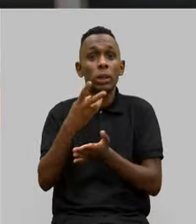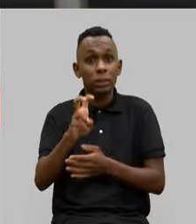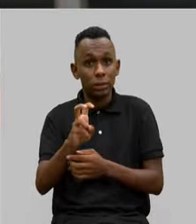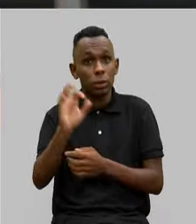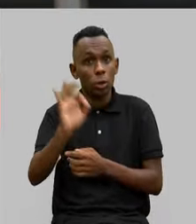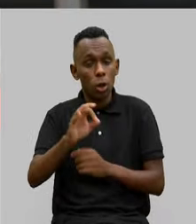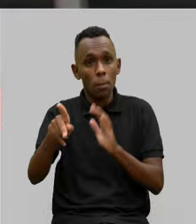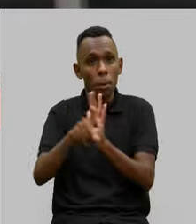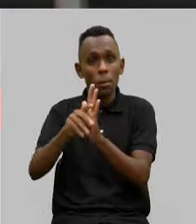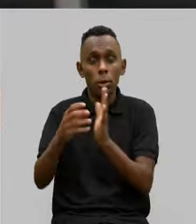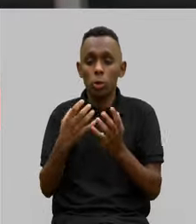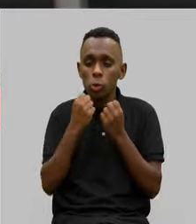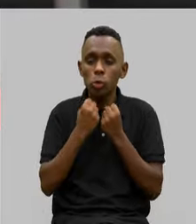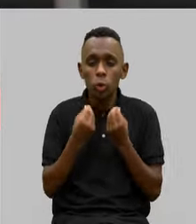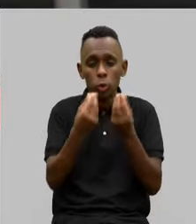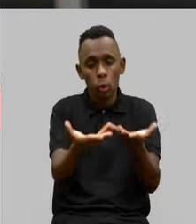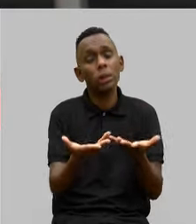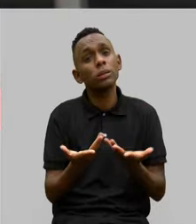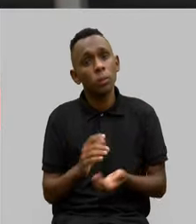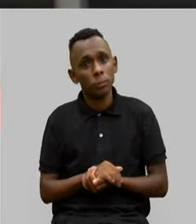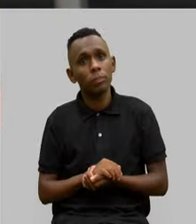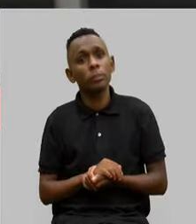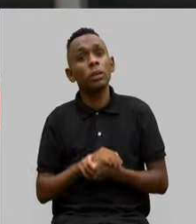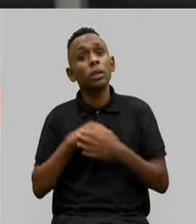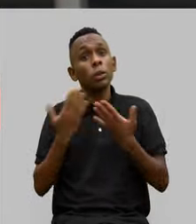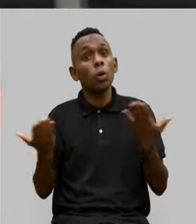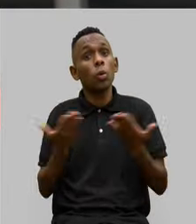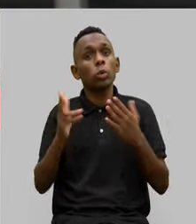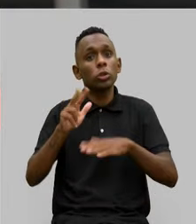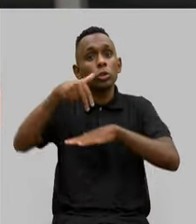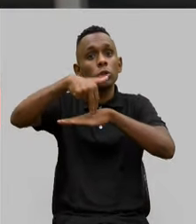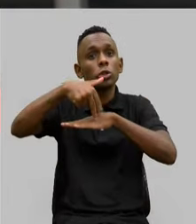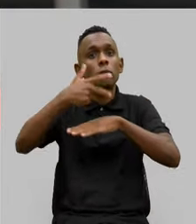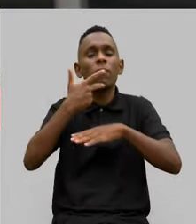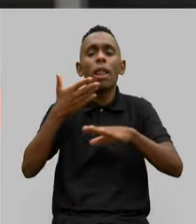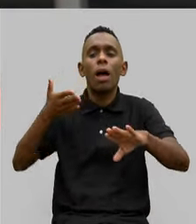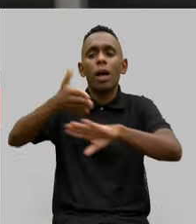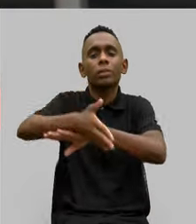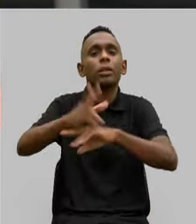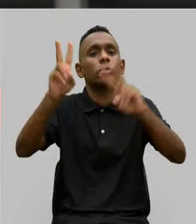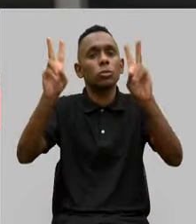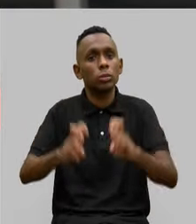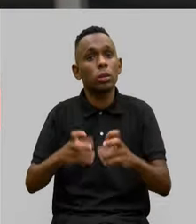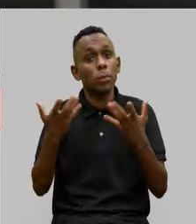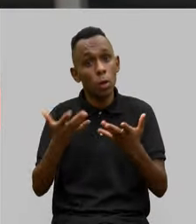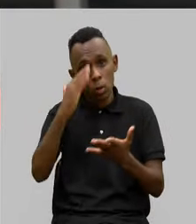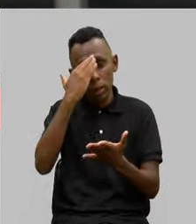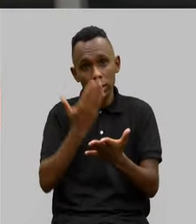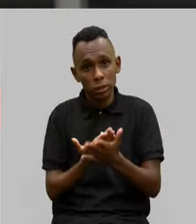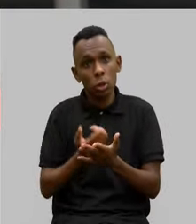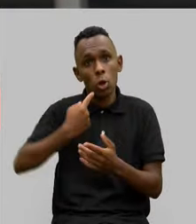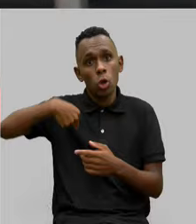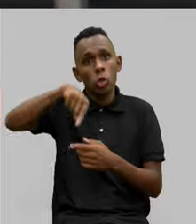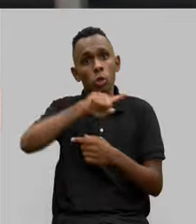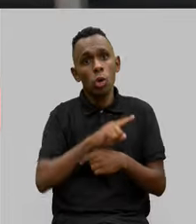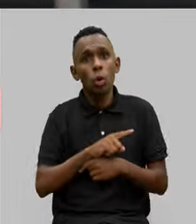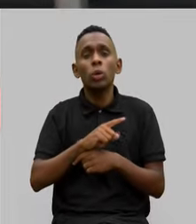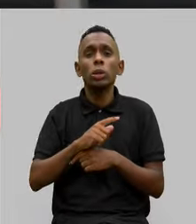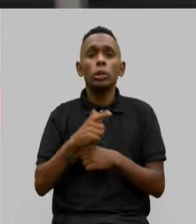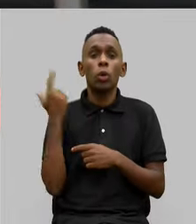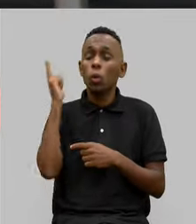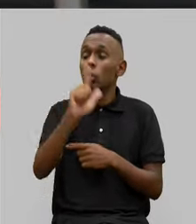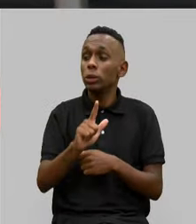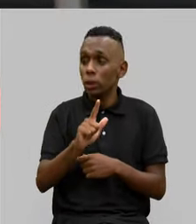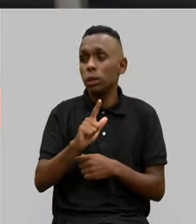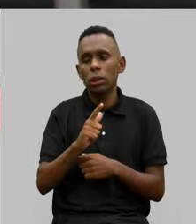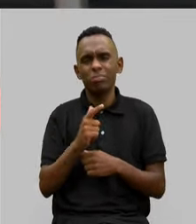doação Então eu vi muito aqui hoje se falar sobre acesso e eu acredito que a gente tá tem conseguido